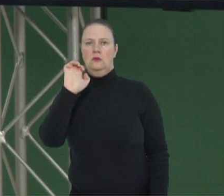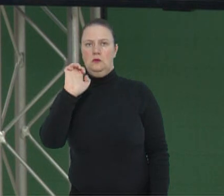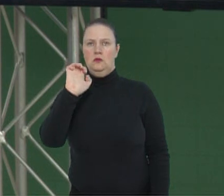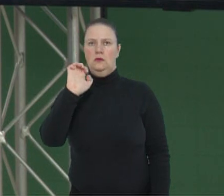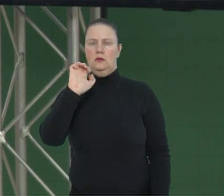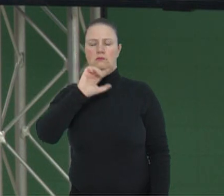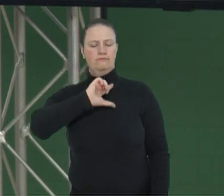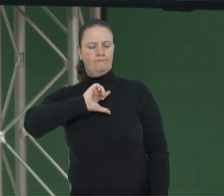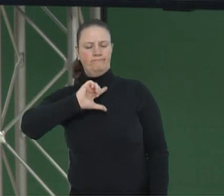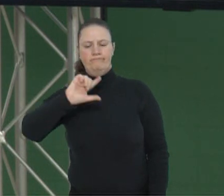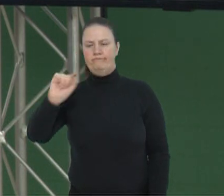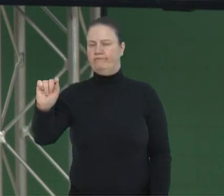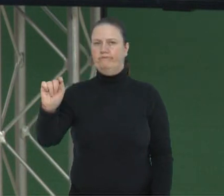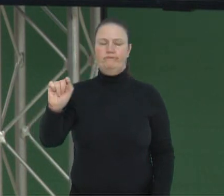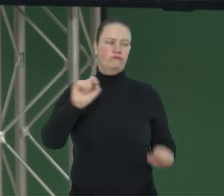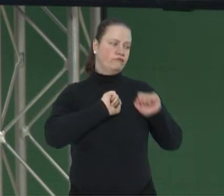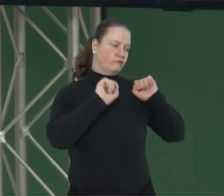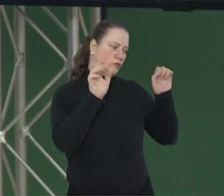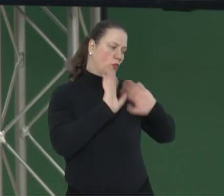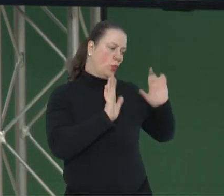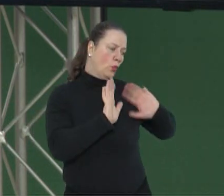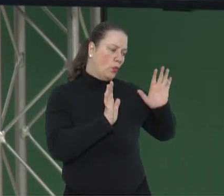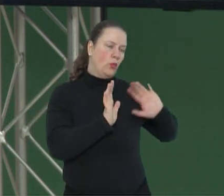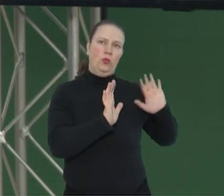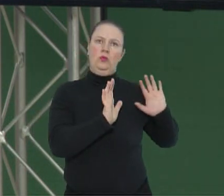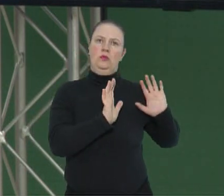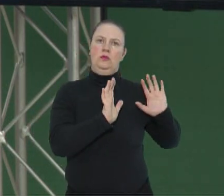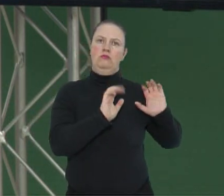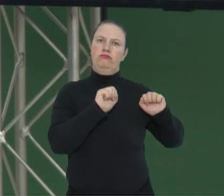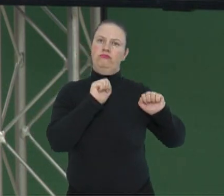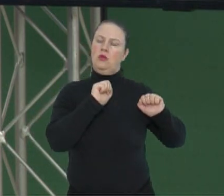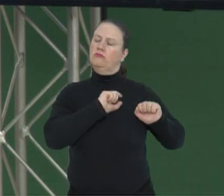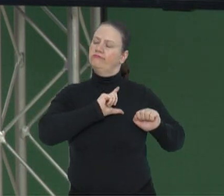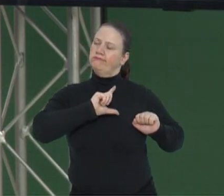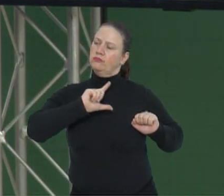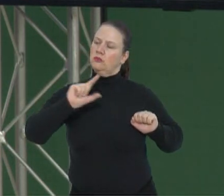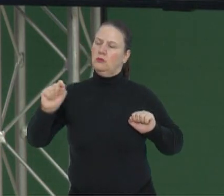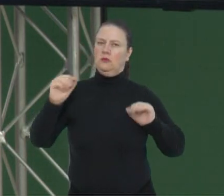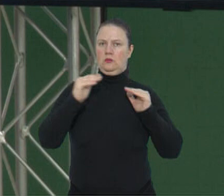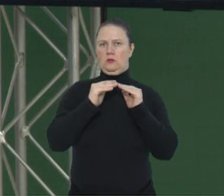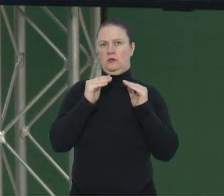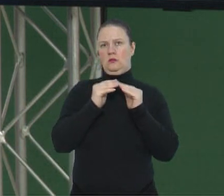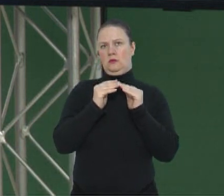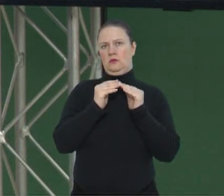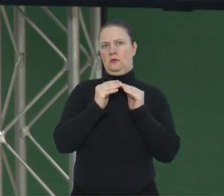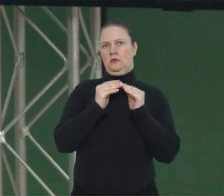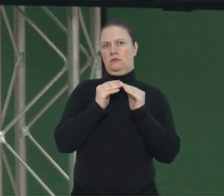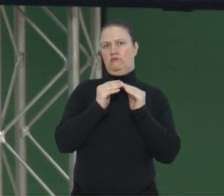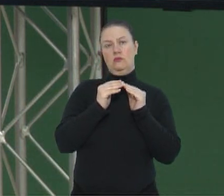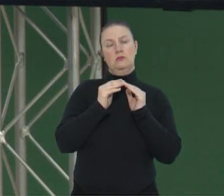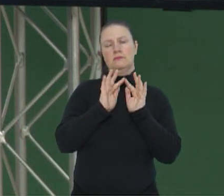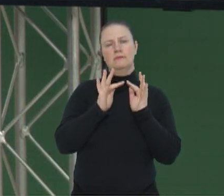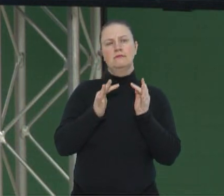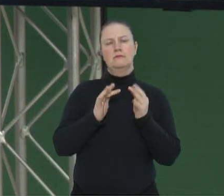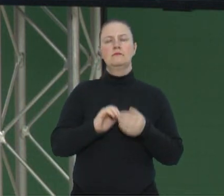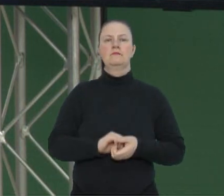ir embora, se despedir, tchau, né? E marchar-se, ir embora também, né? De casa, sair de